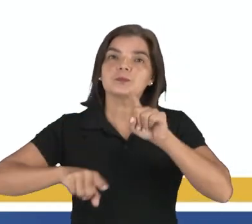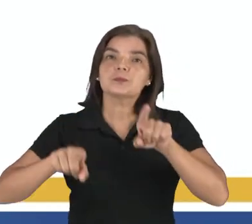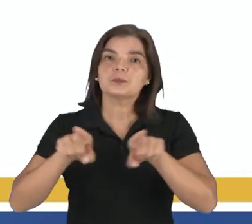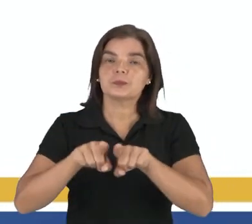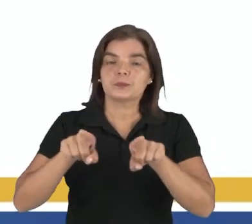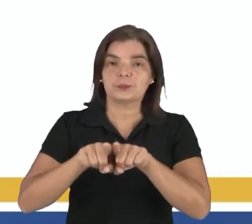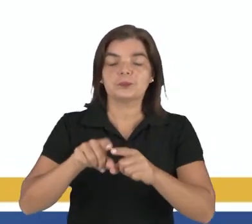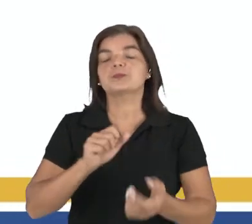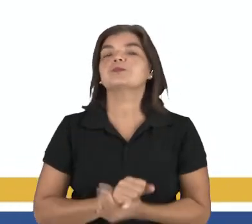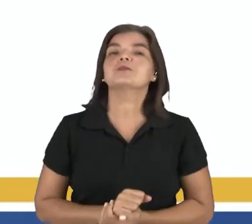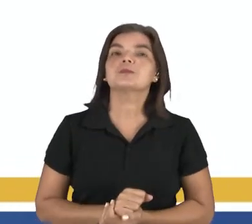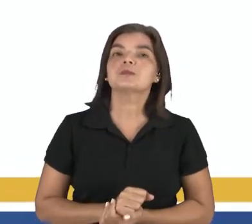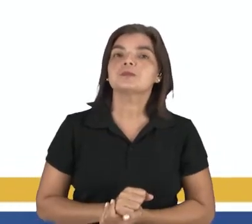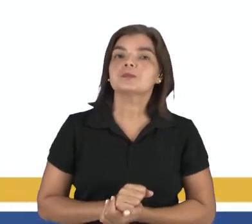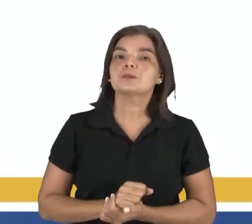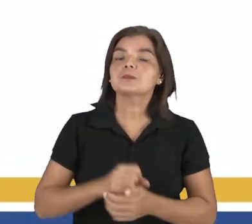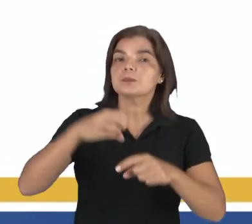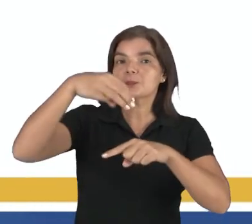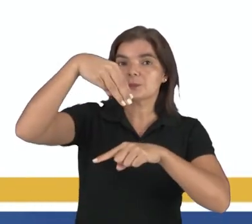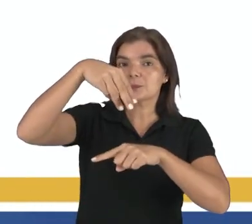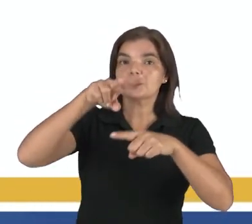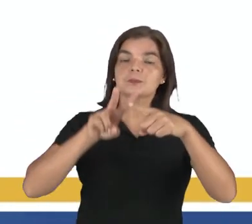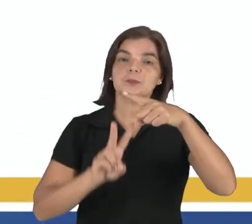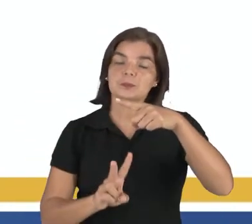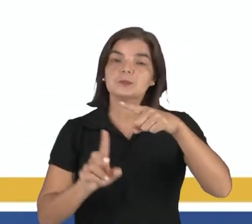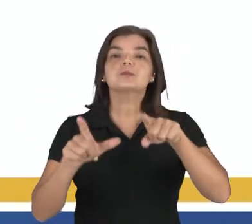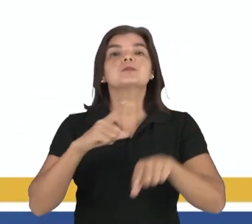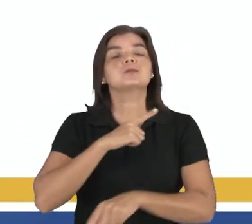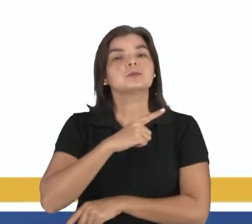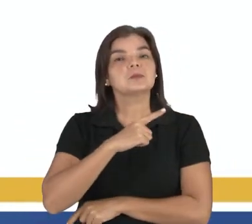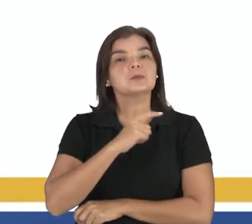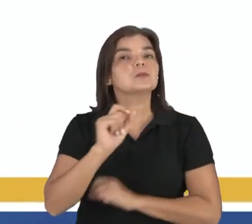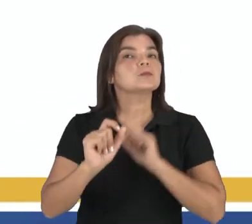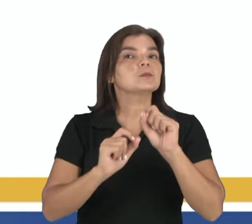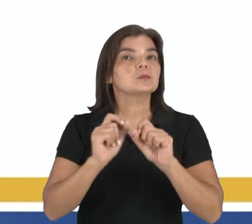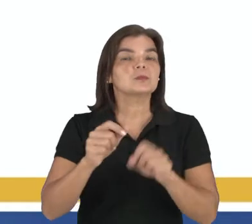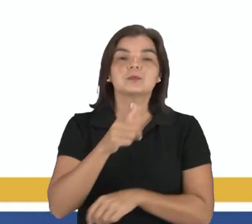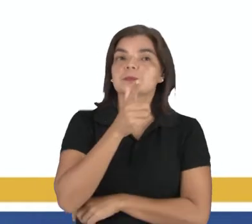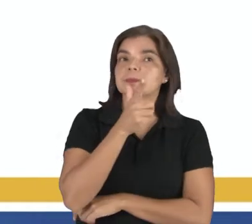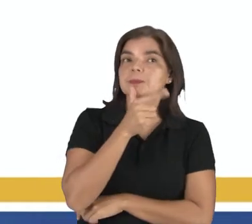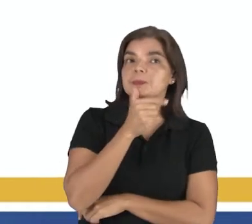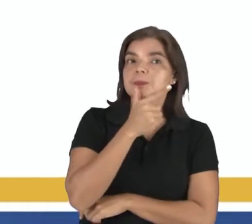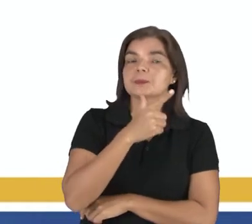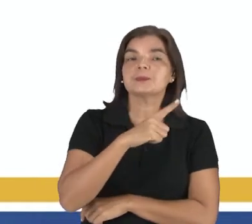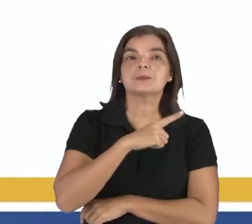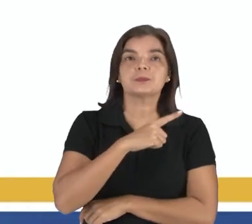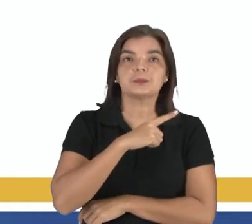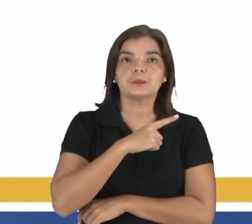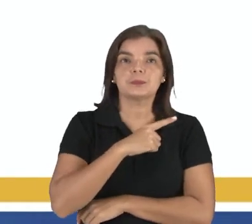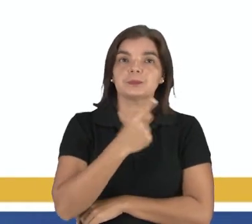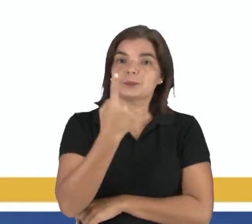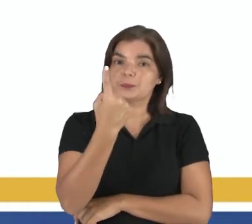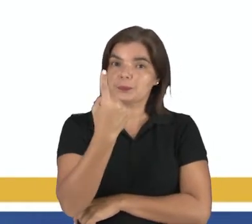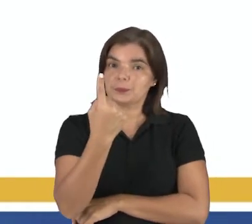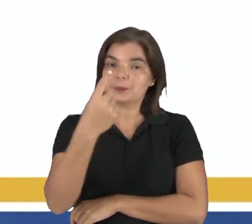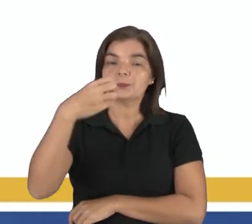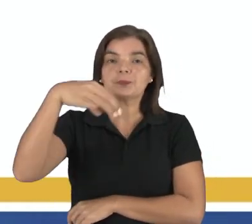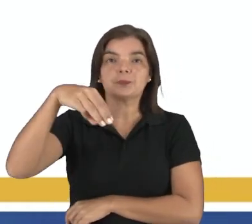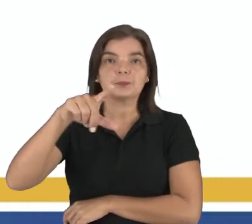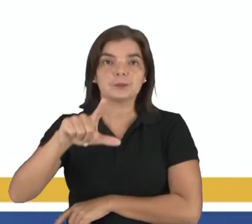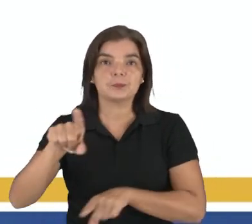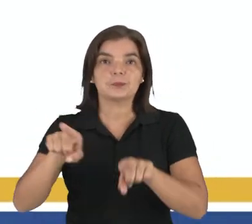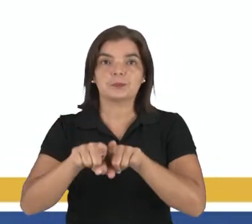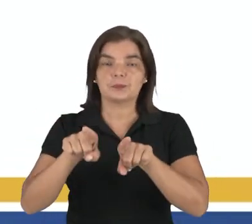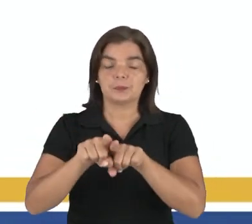é o quociente entre a massa e o volume, nós vamos ter que a água ela terá 1 grama